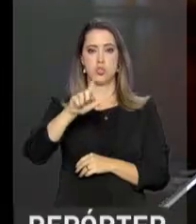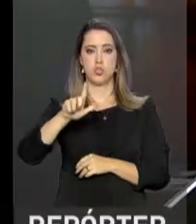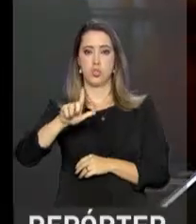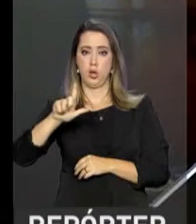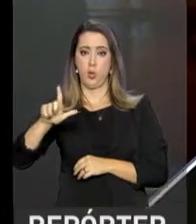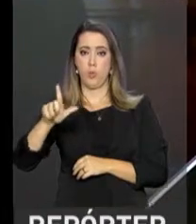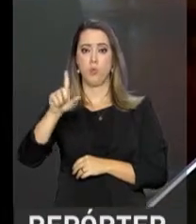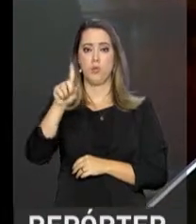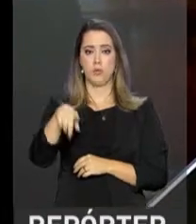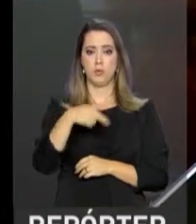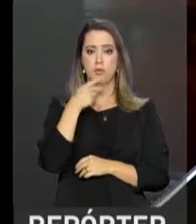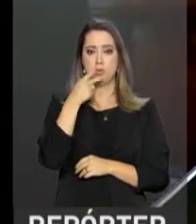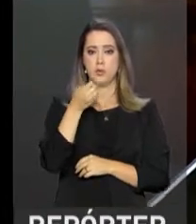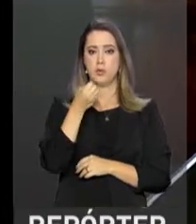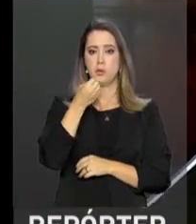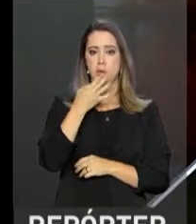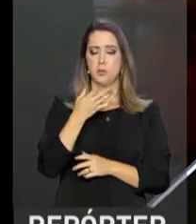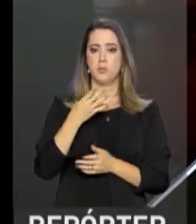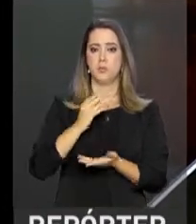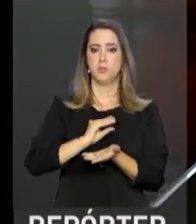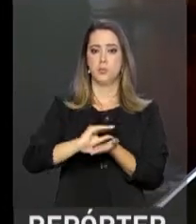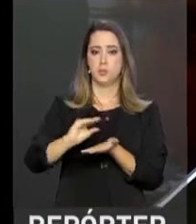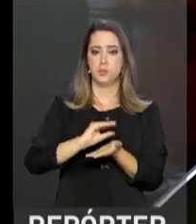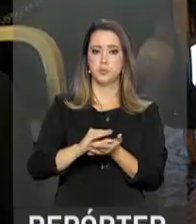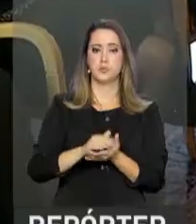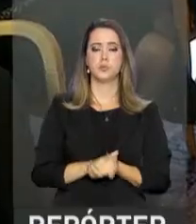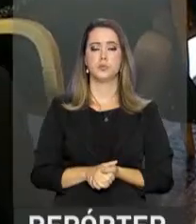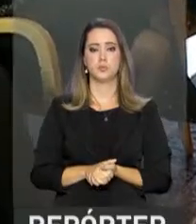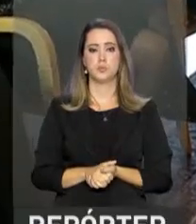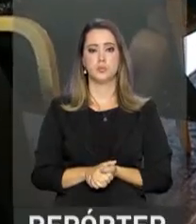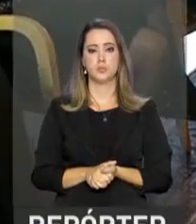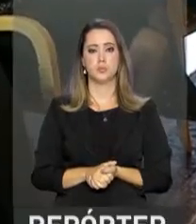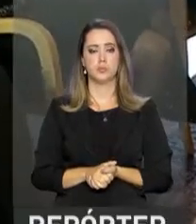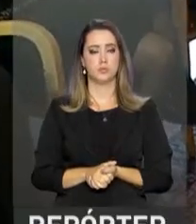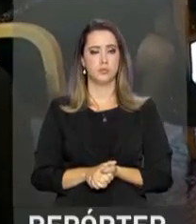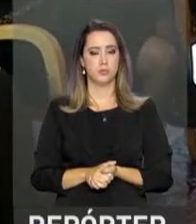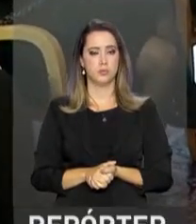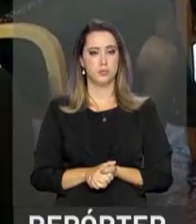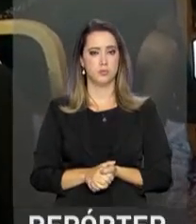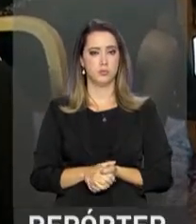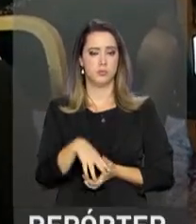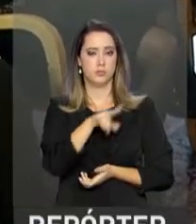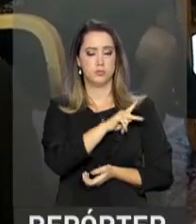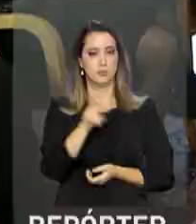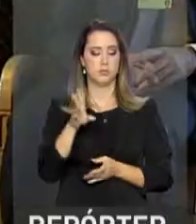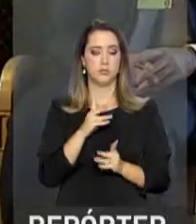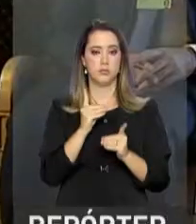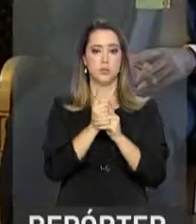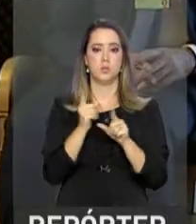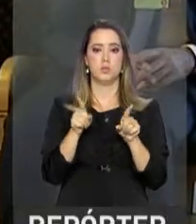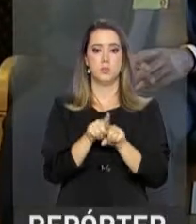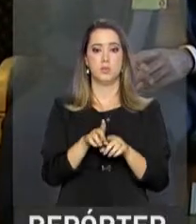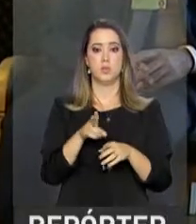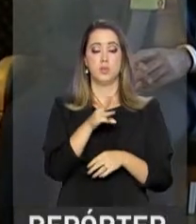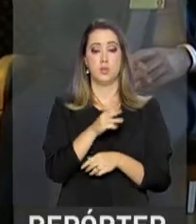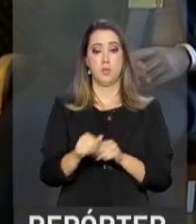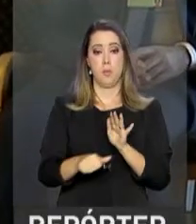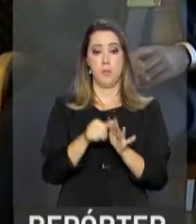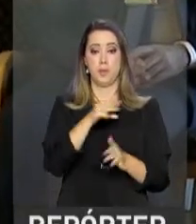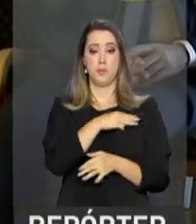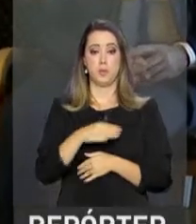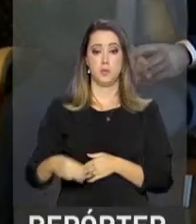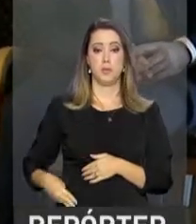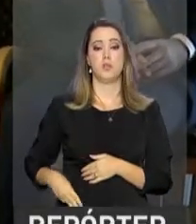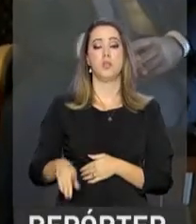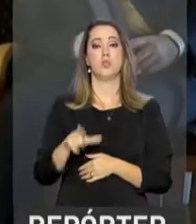positivas para os investimentos no vender hardware action presidente se encontrou ainda com o primeiro ministro do líbano saad hariri que